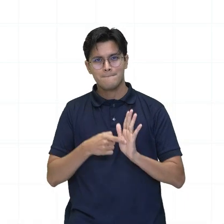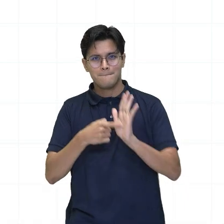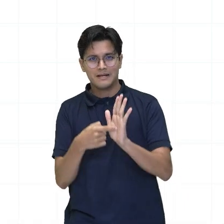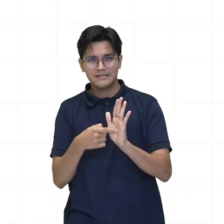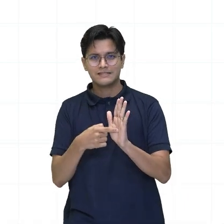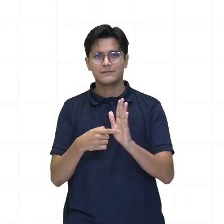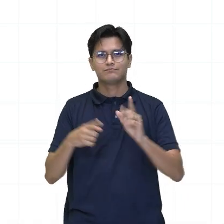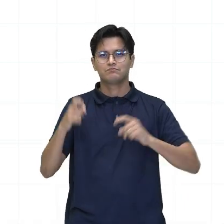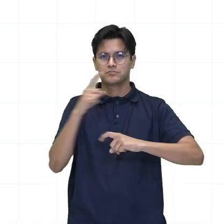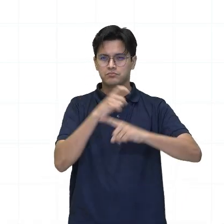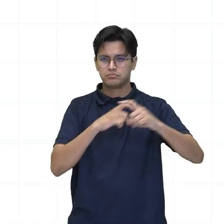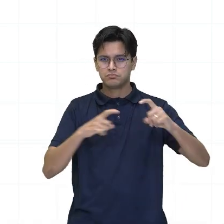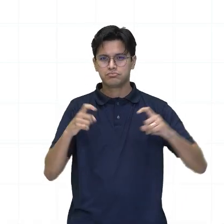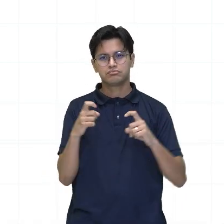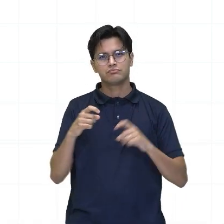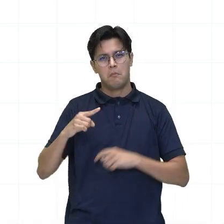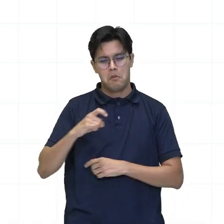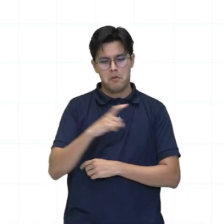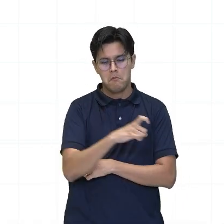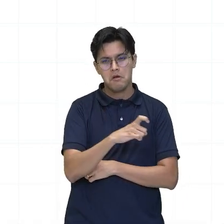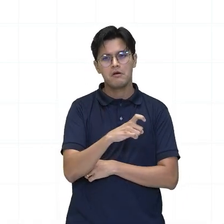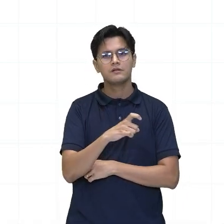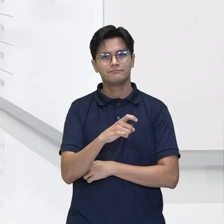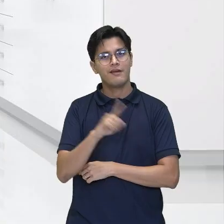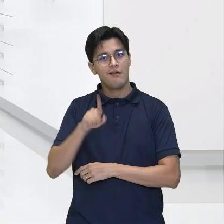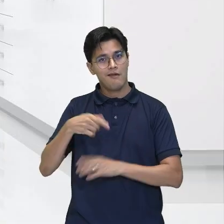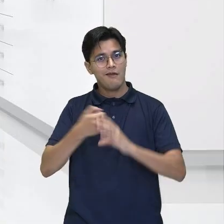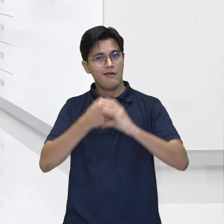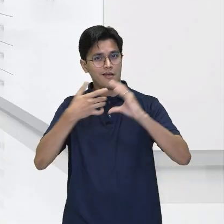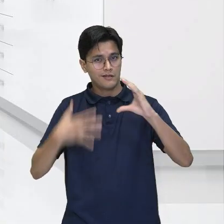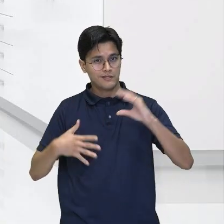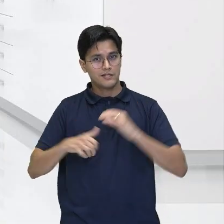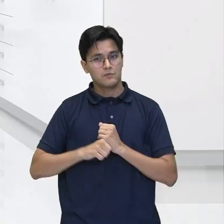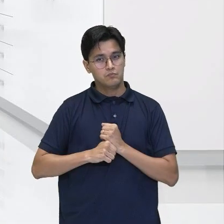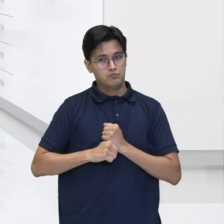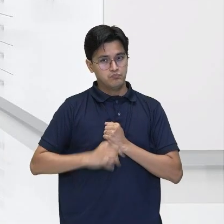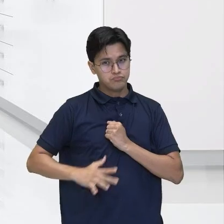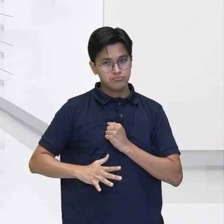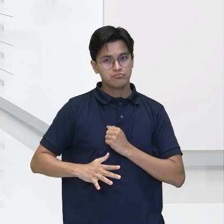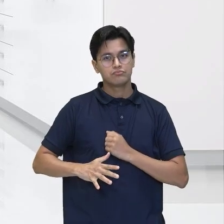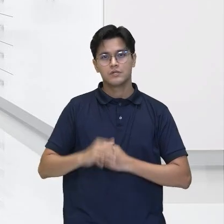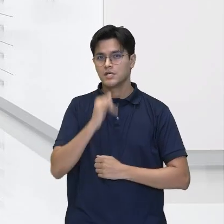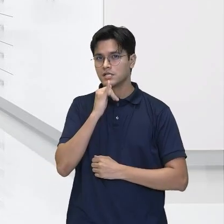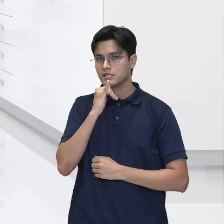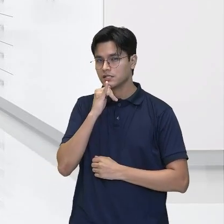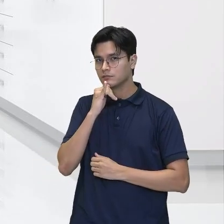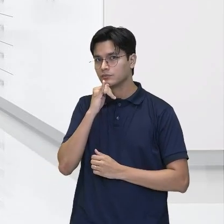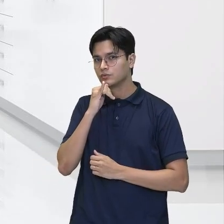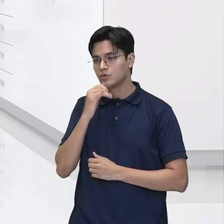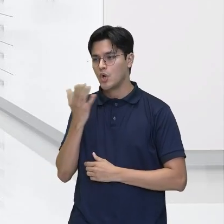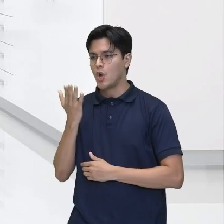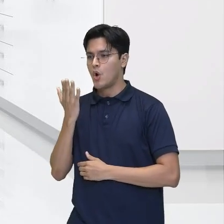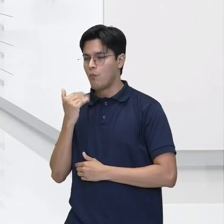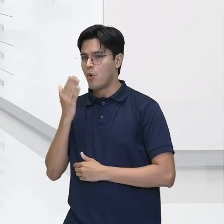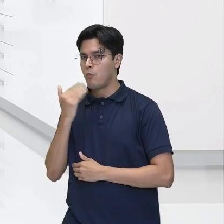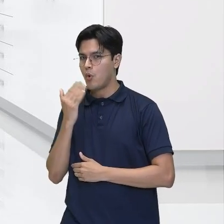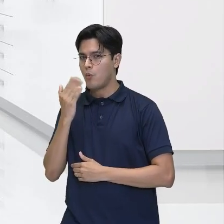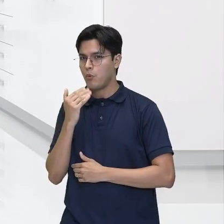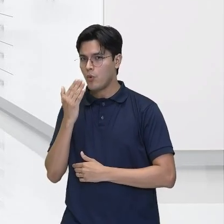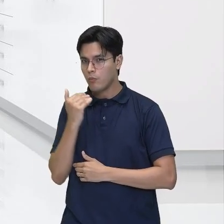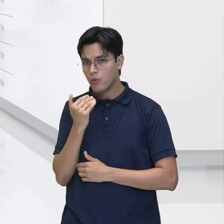muito característico a diarreia após o consumo de vários alimentos, né?